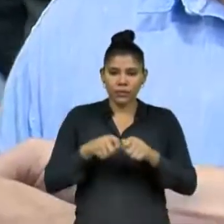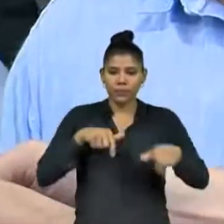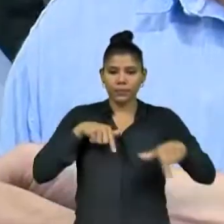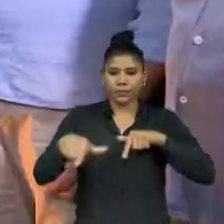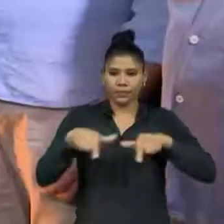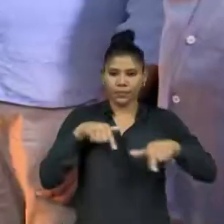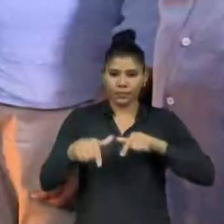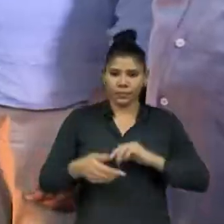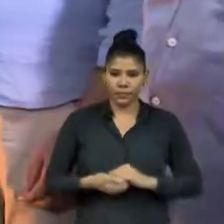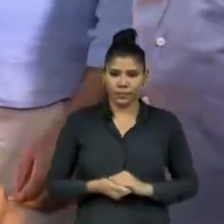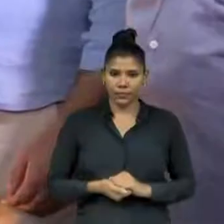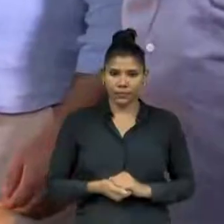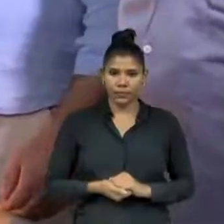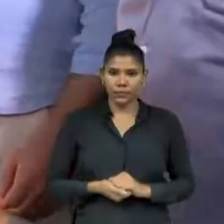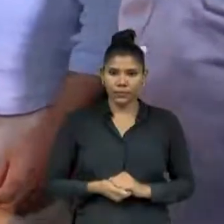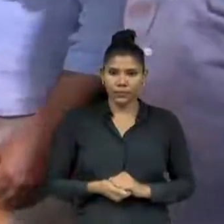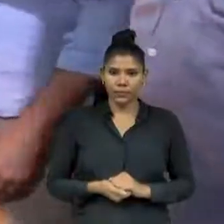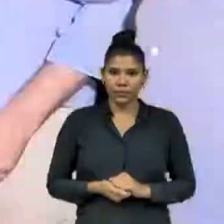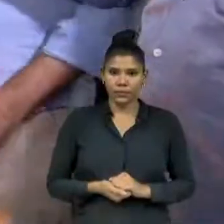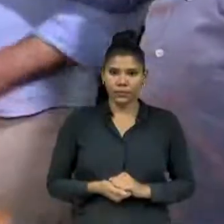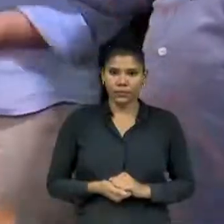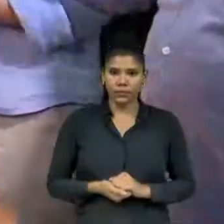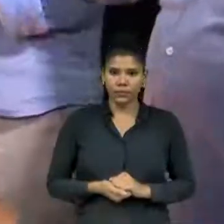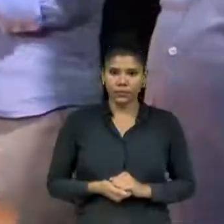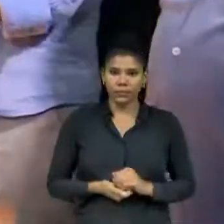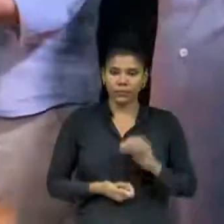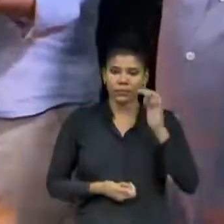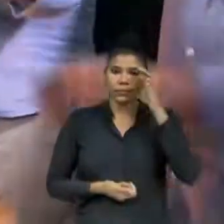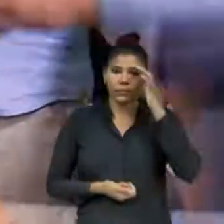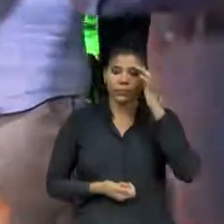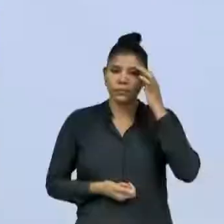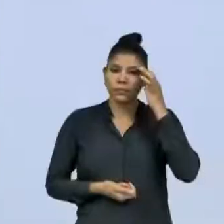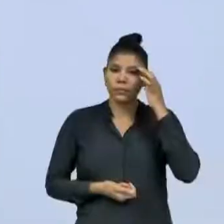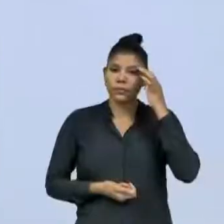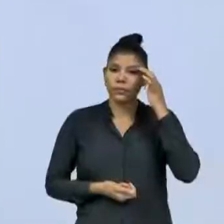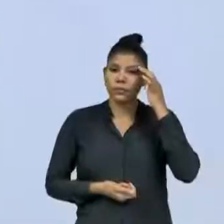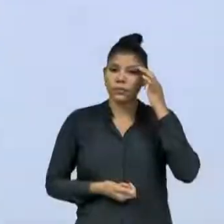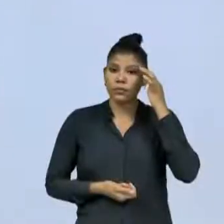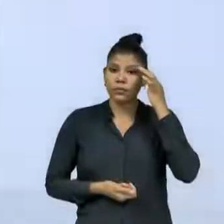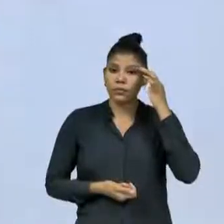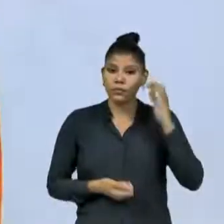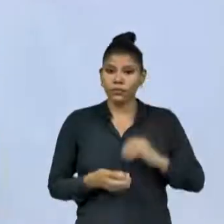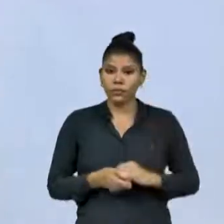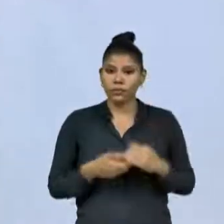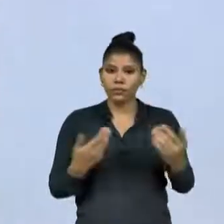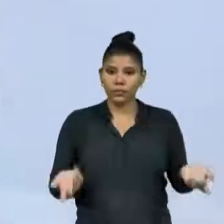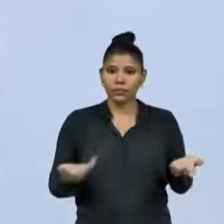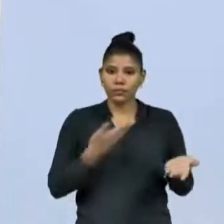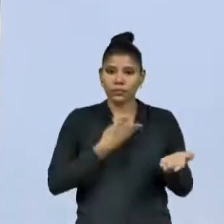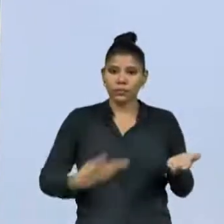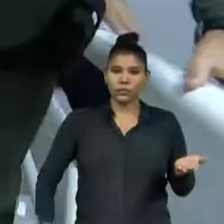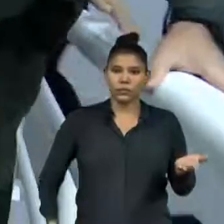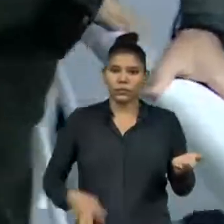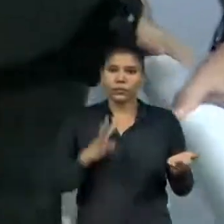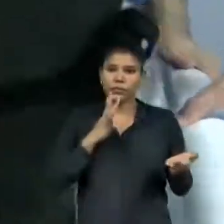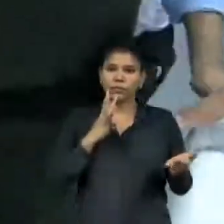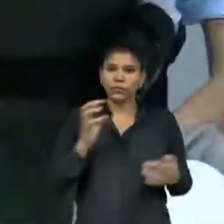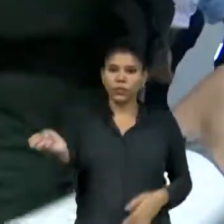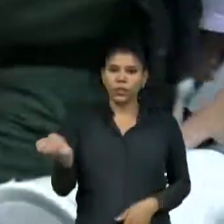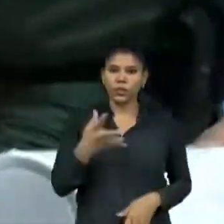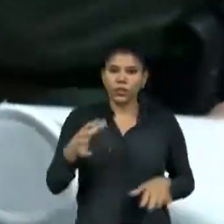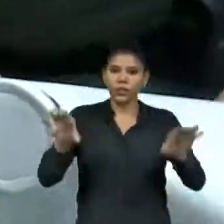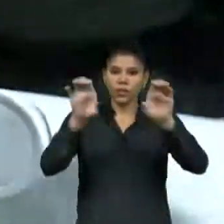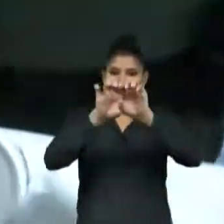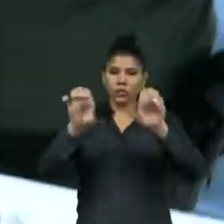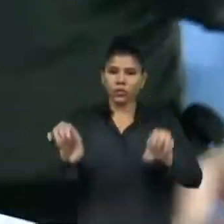para a sociedade. Após o descerramento oficial da placa de inauguração, a governadora conheceu as novas estruturas da